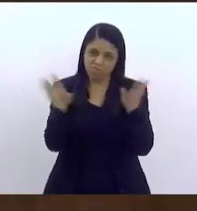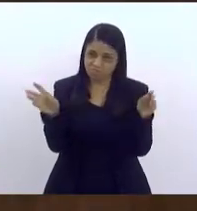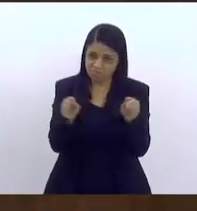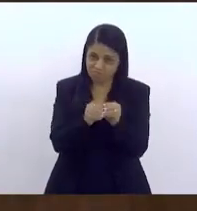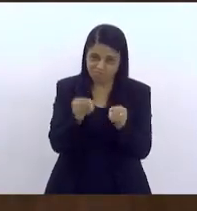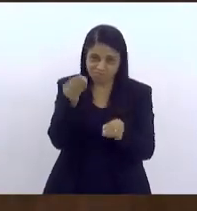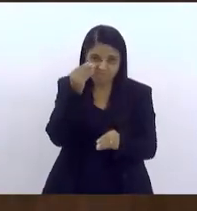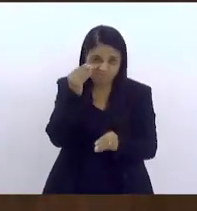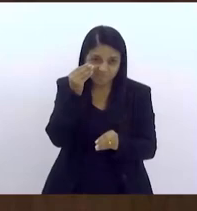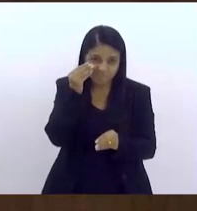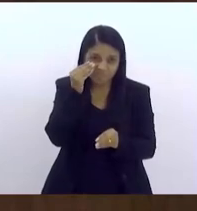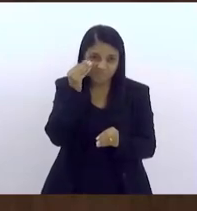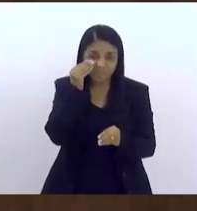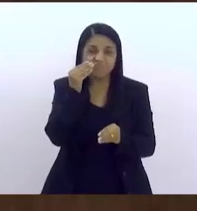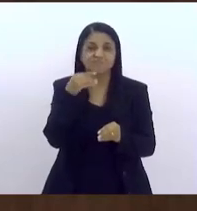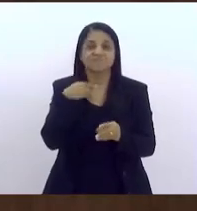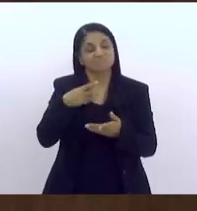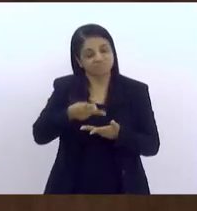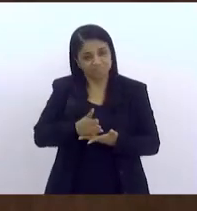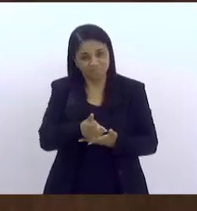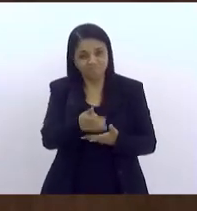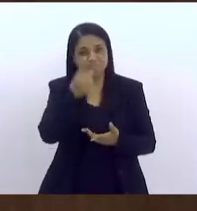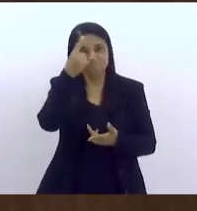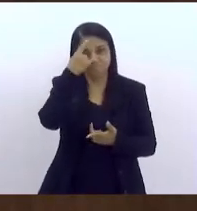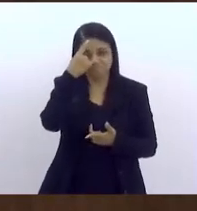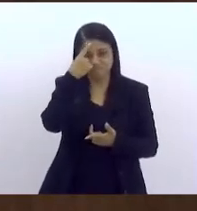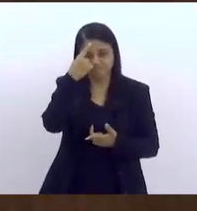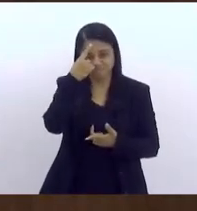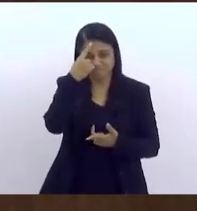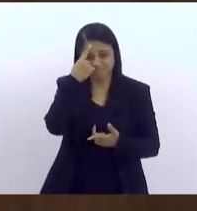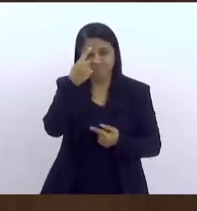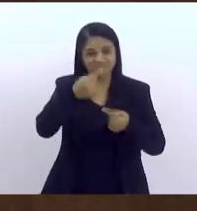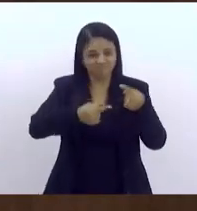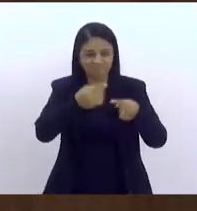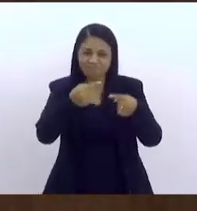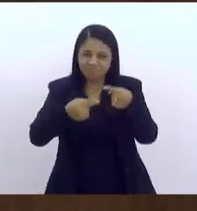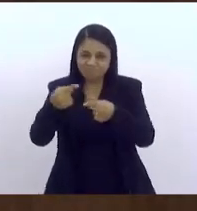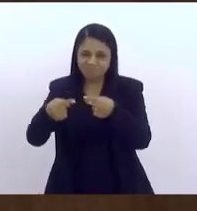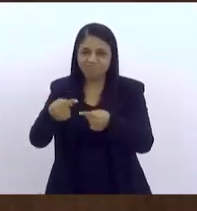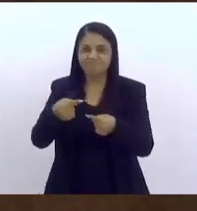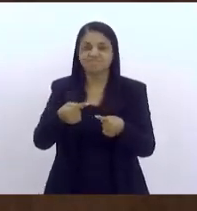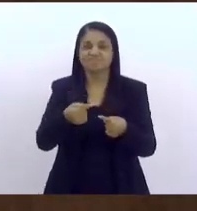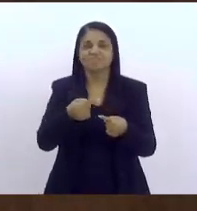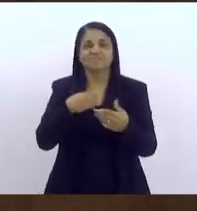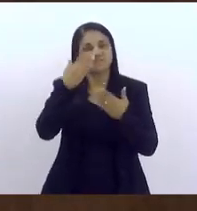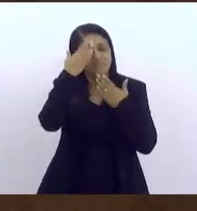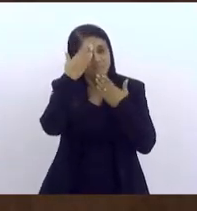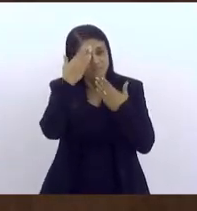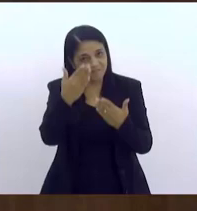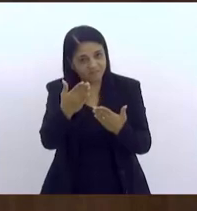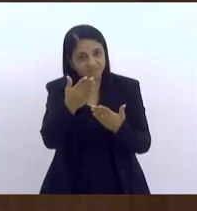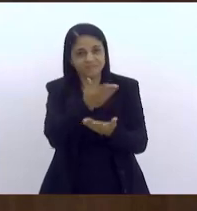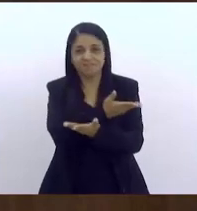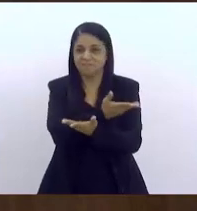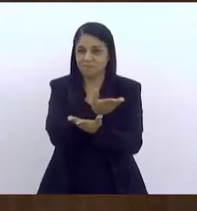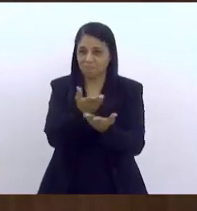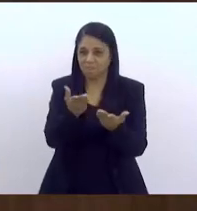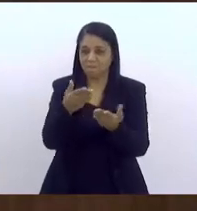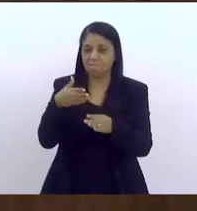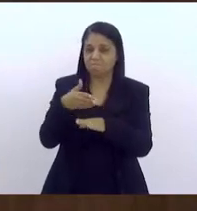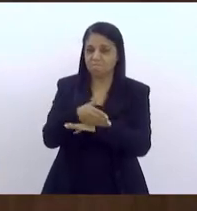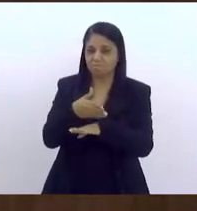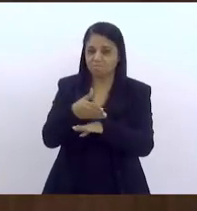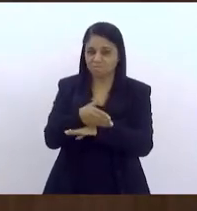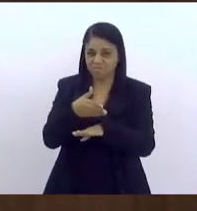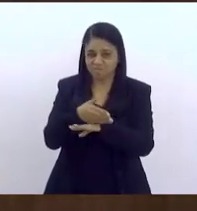breve porque o tempo é curto e para a gente continuar pensando né para mais adiante queria agradecer muitíssimo a presença